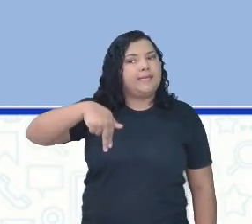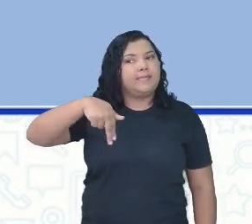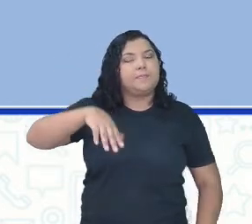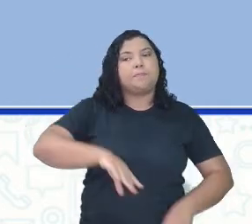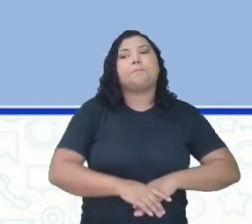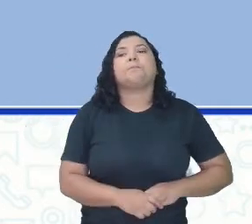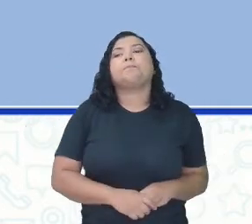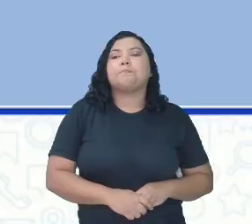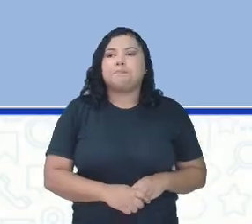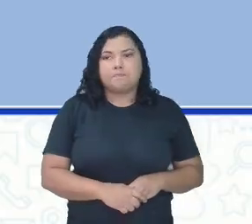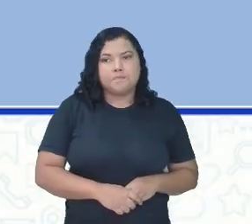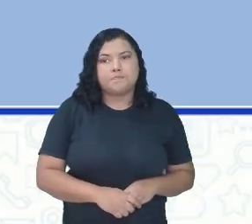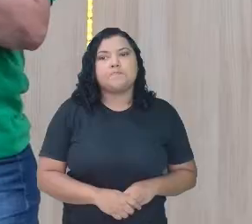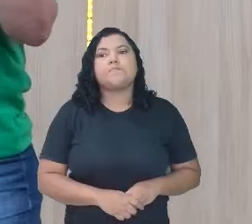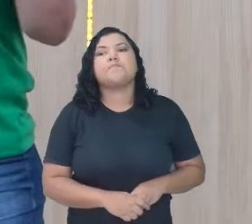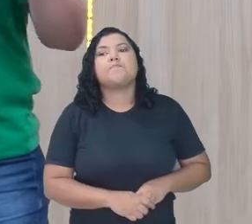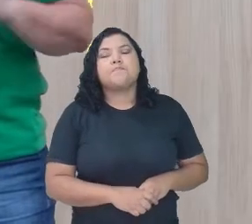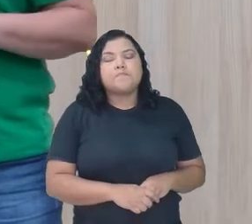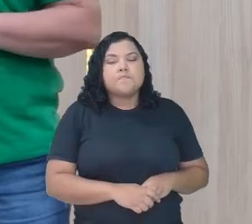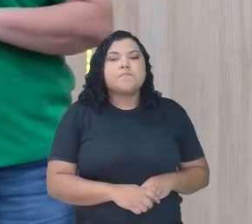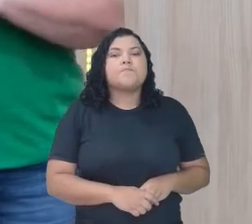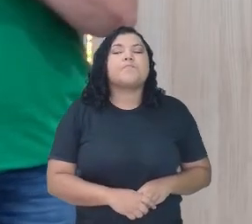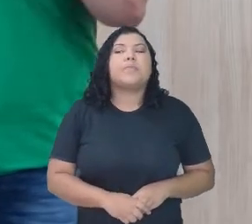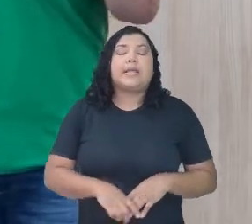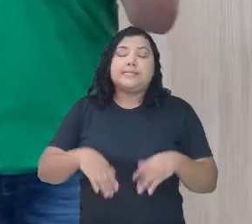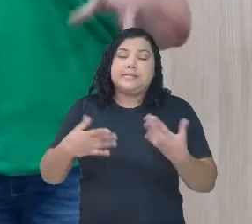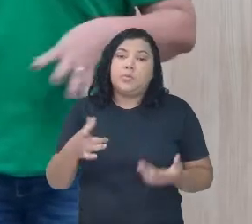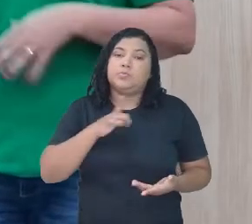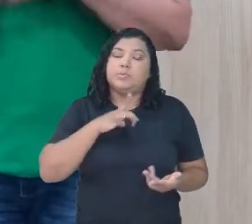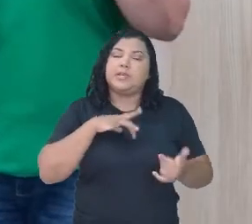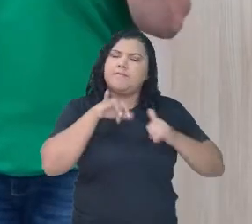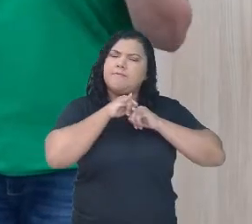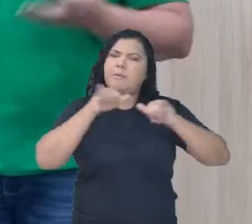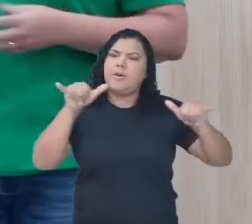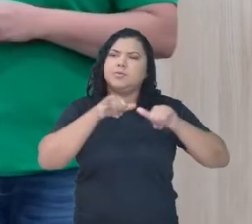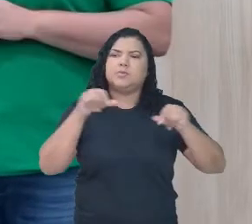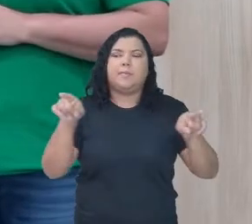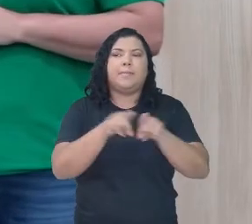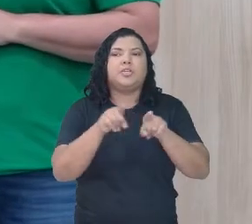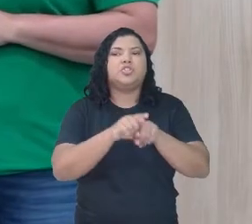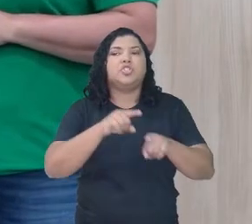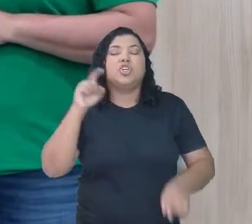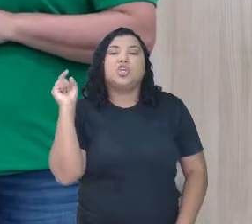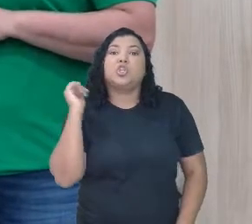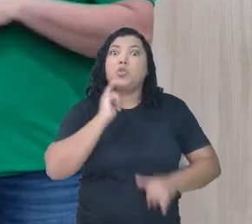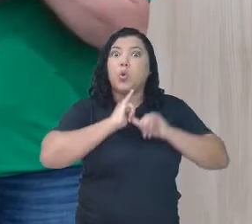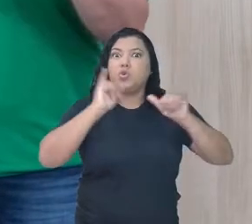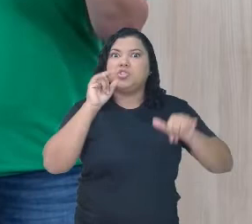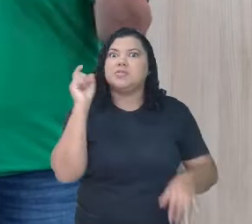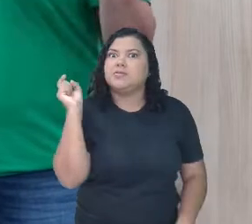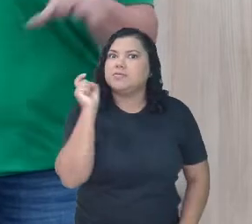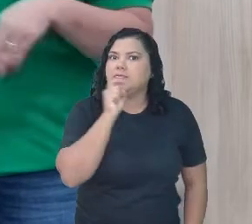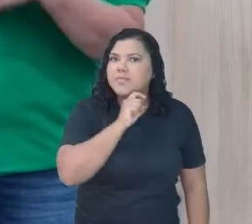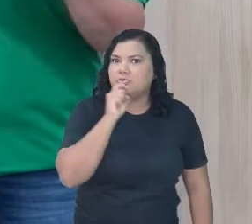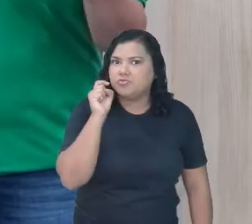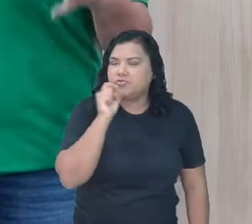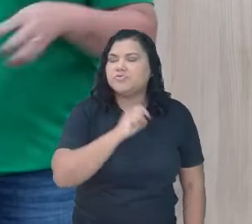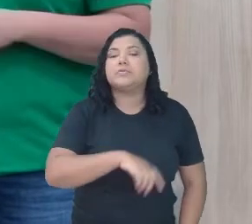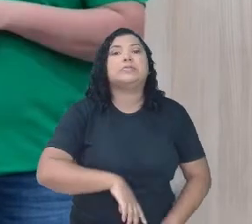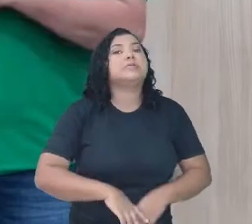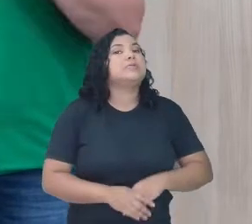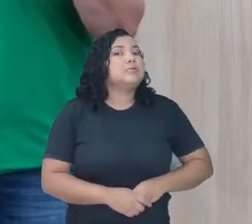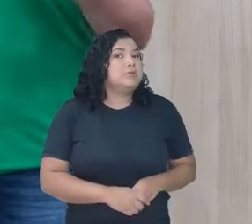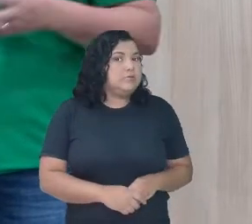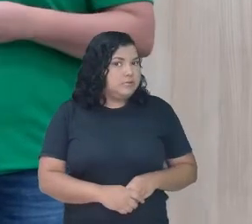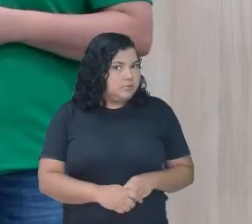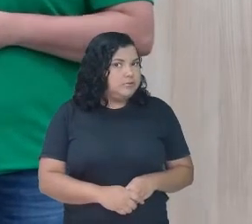isso acontece? Notícias falsas sendo divulgada, noticiada no rádio, na